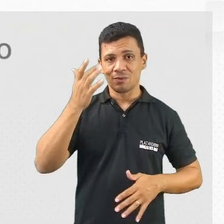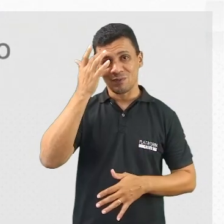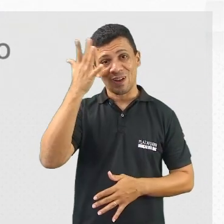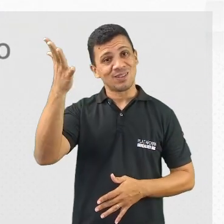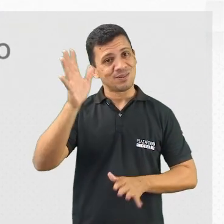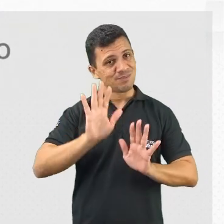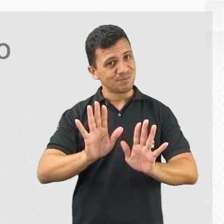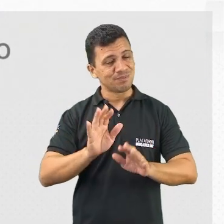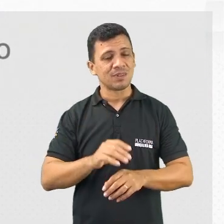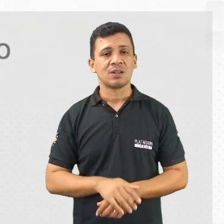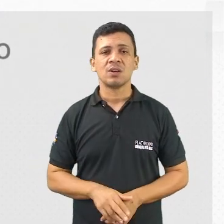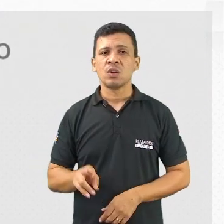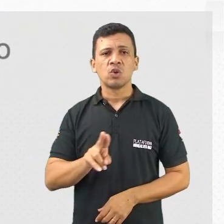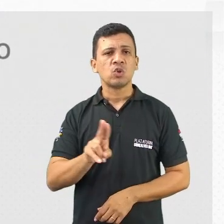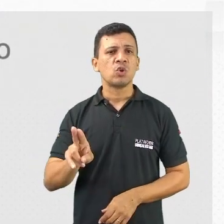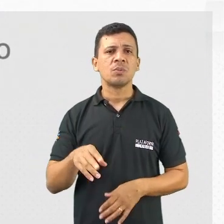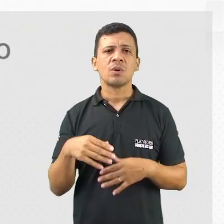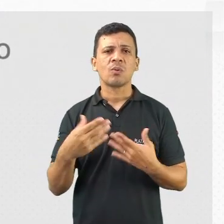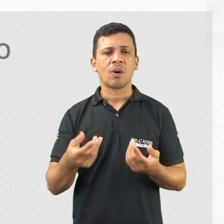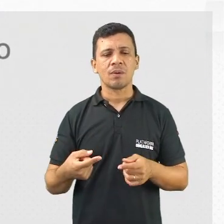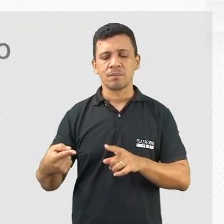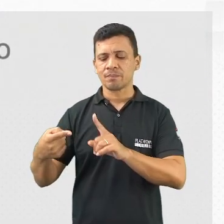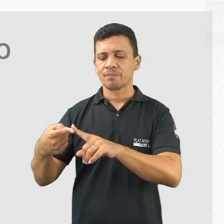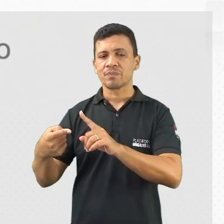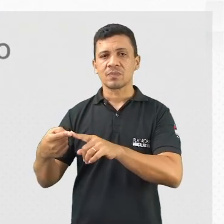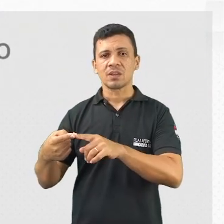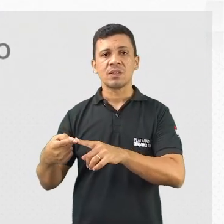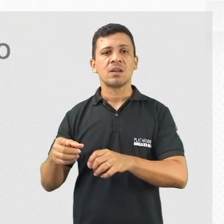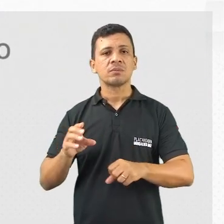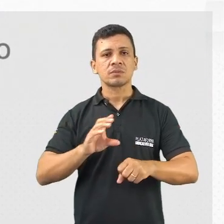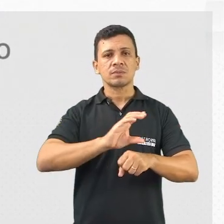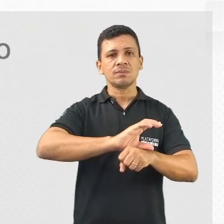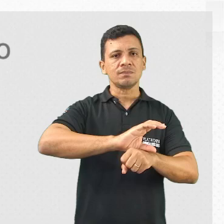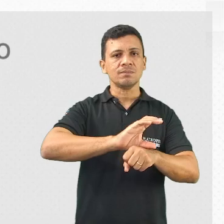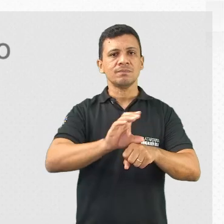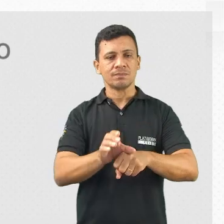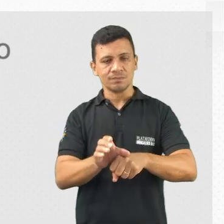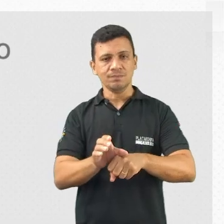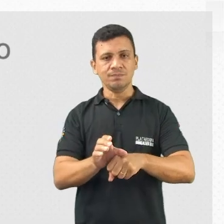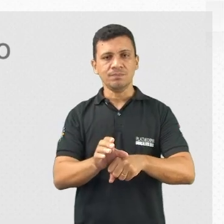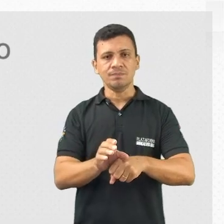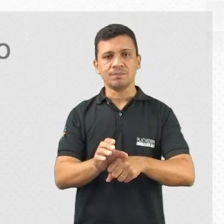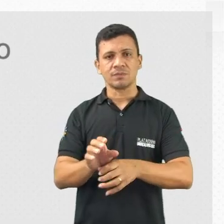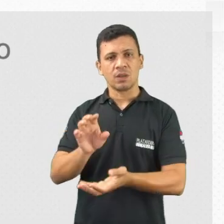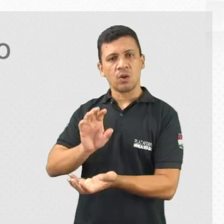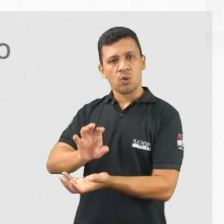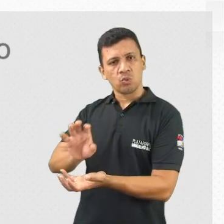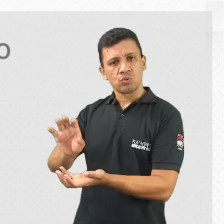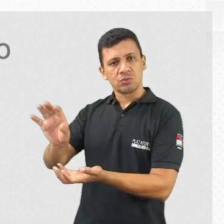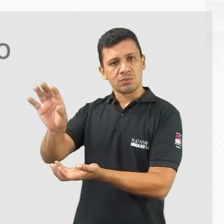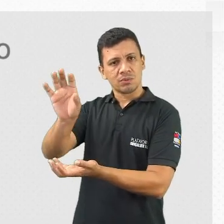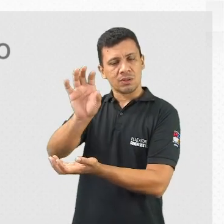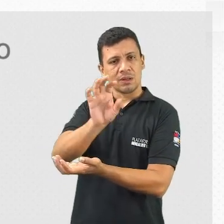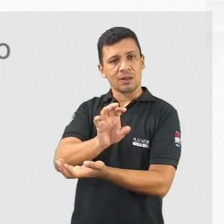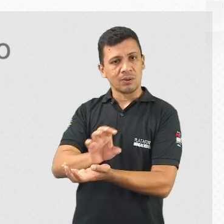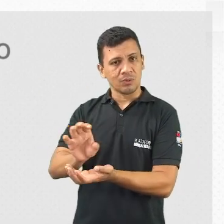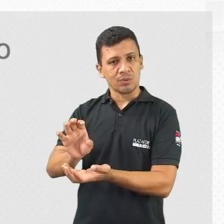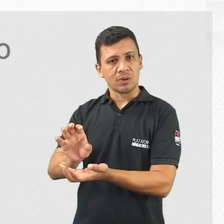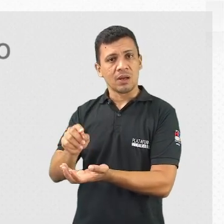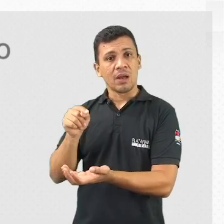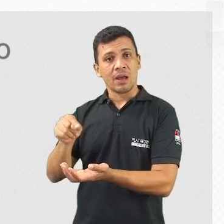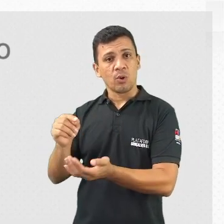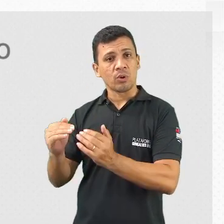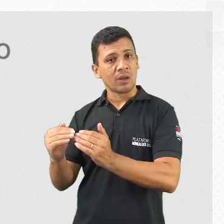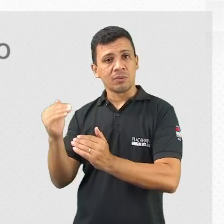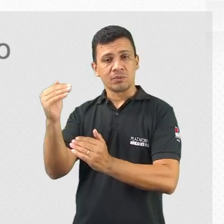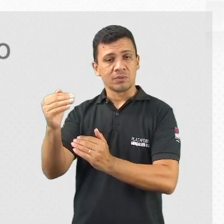Que nomes são esses, gente? A crosta continental, que é a mais superficial, tá certo?